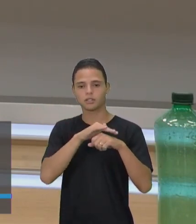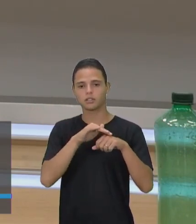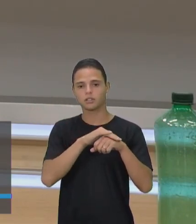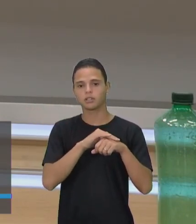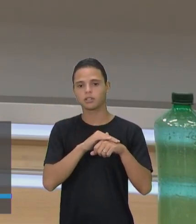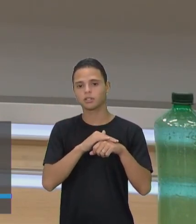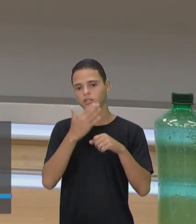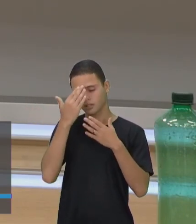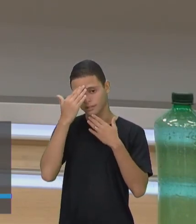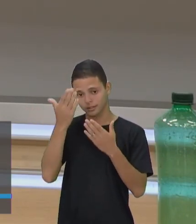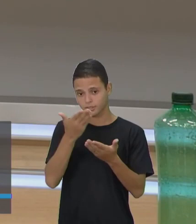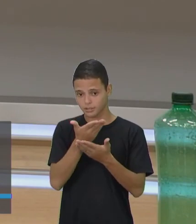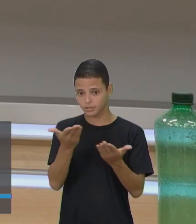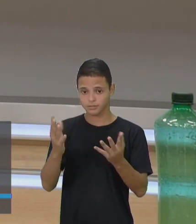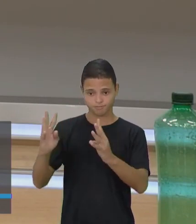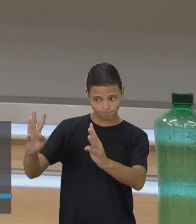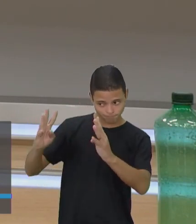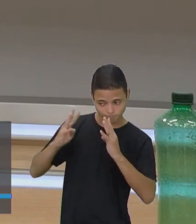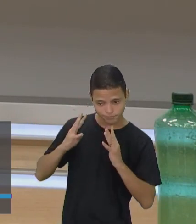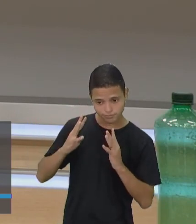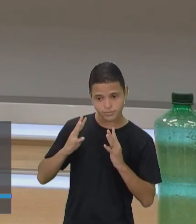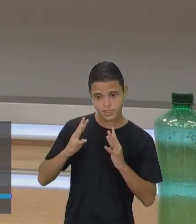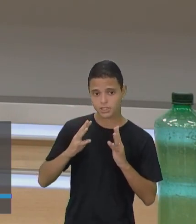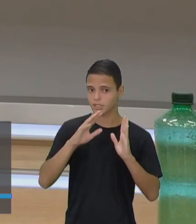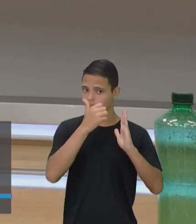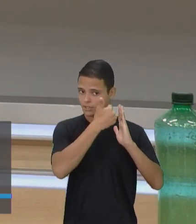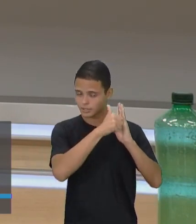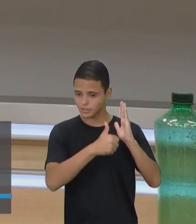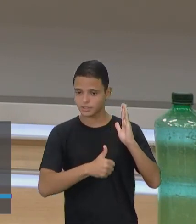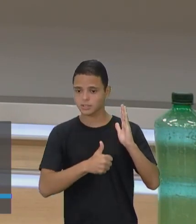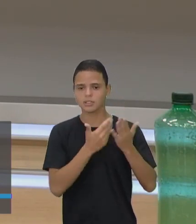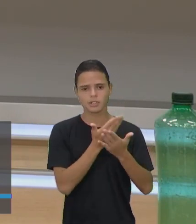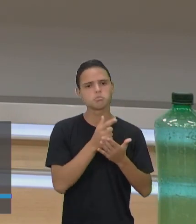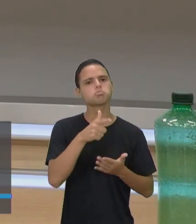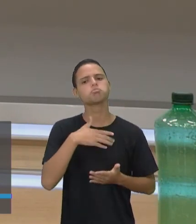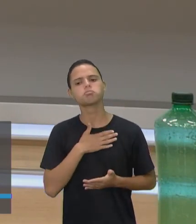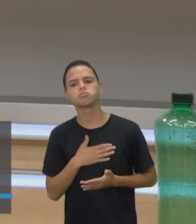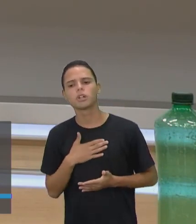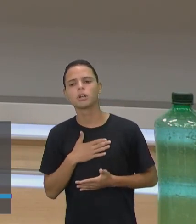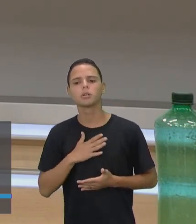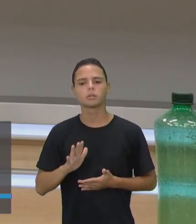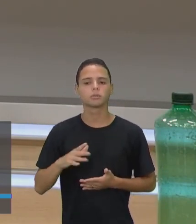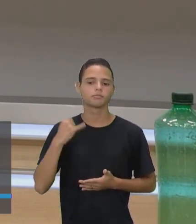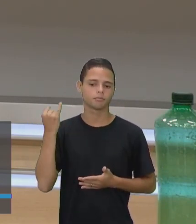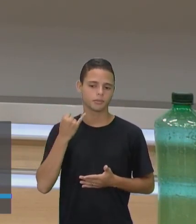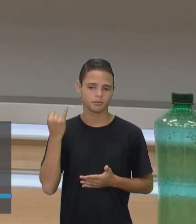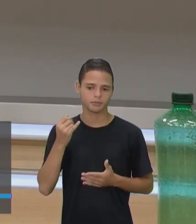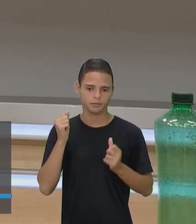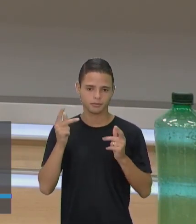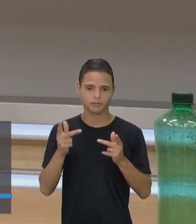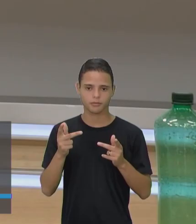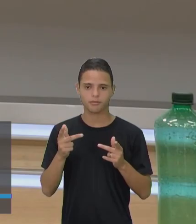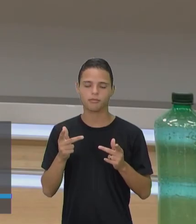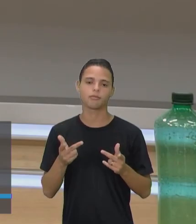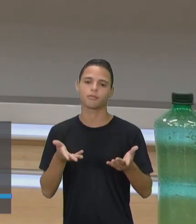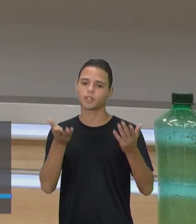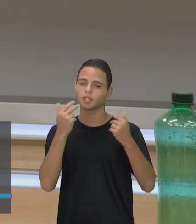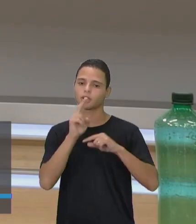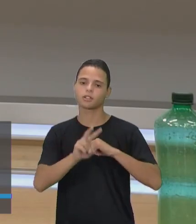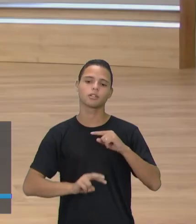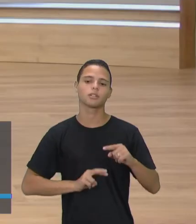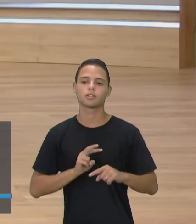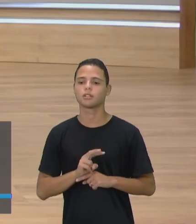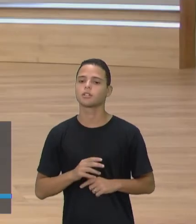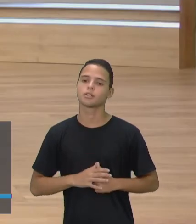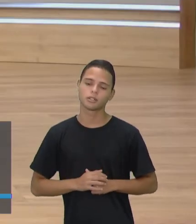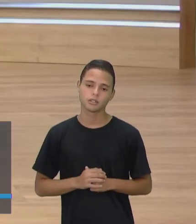Bom, obrigado por terem assistido. Não esqueçam de avaliar a aula, é muito importante. E é isso aí, né? Cuidem do planeta. Exato.